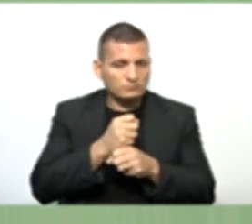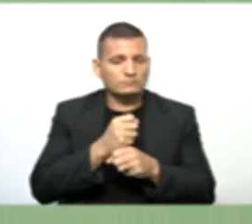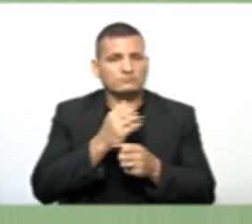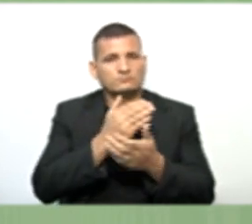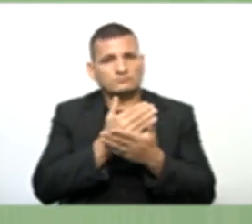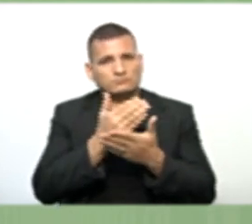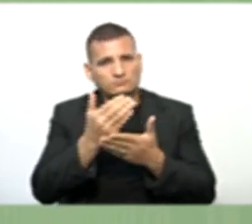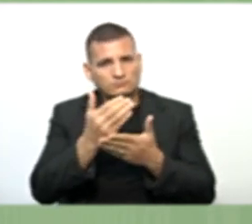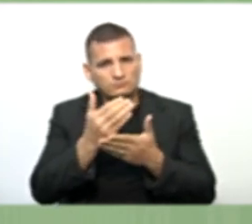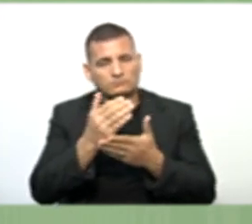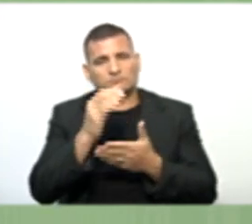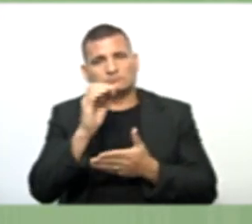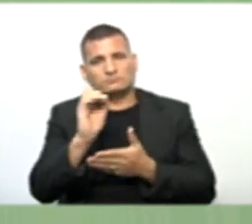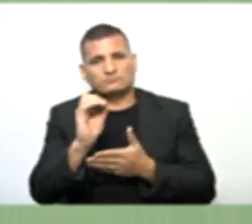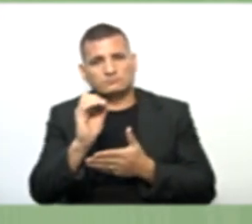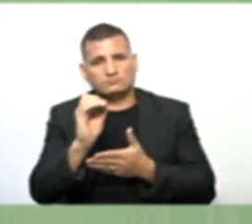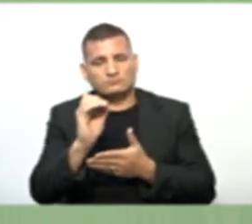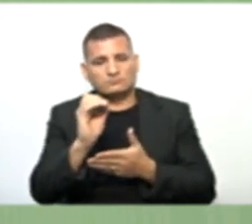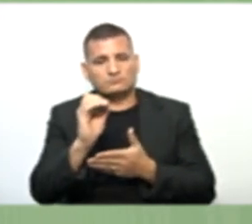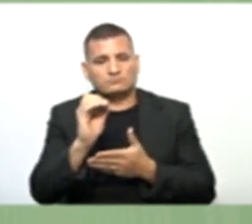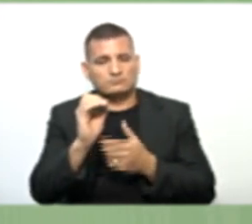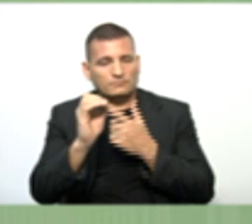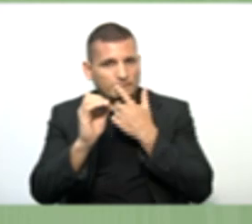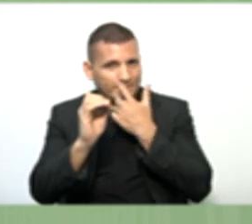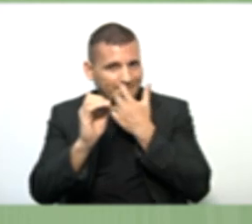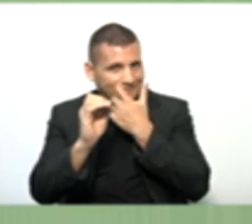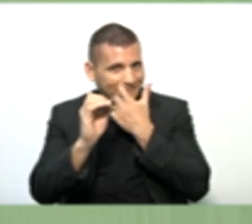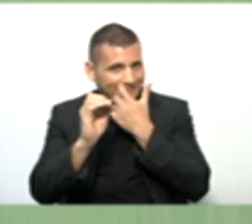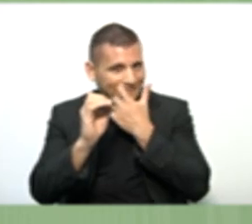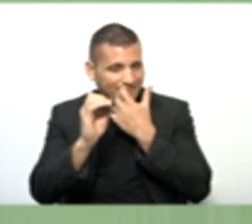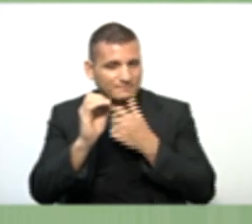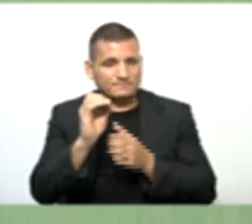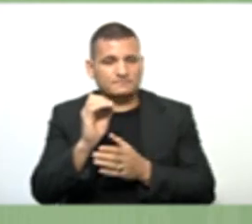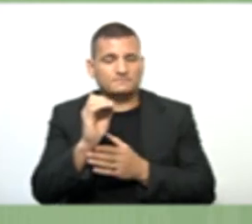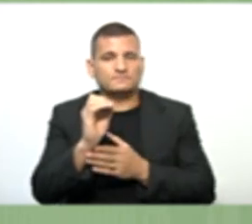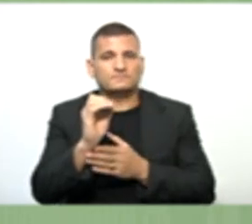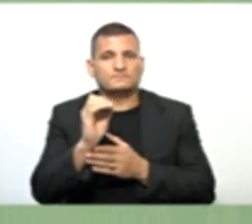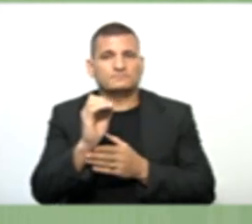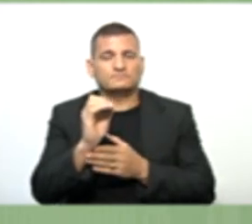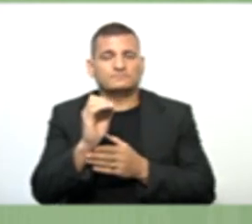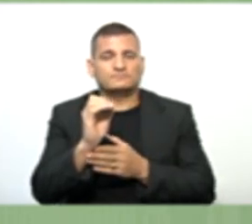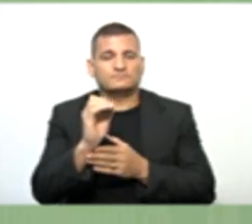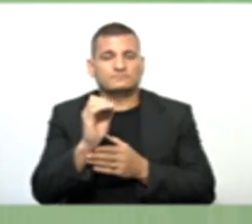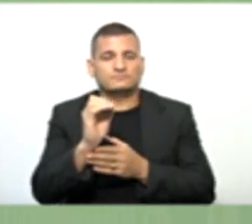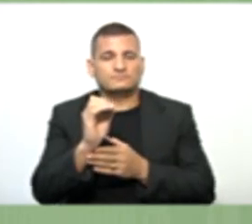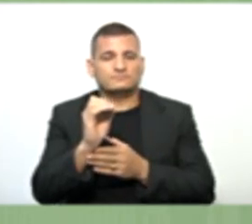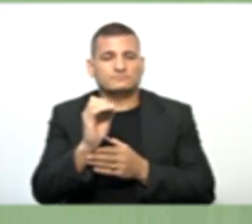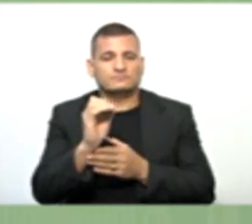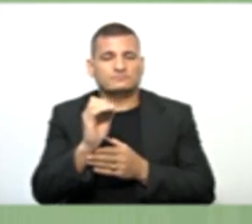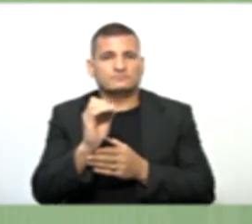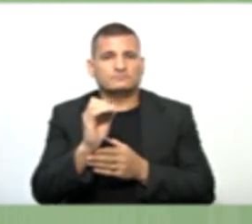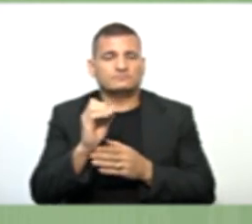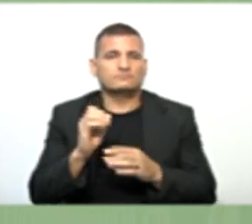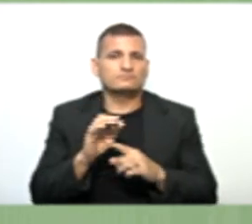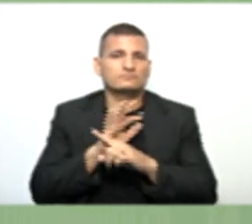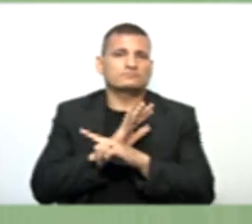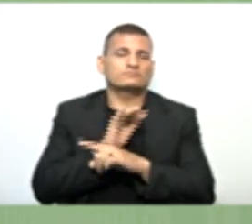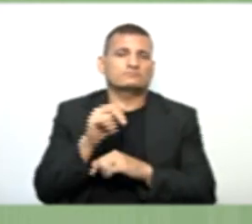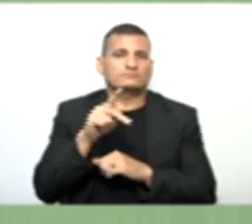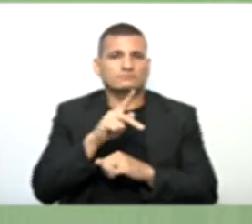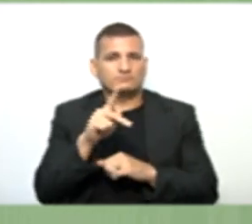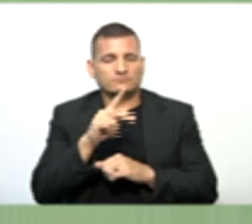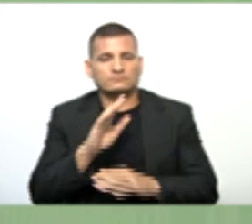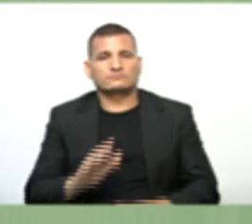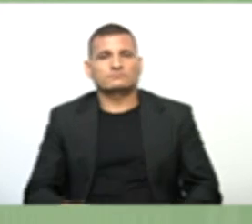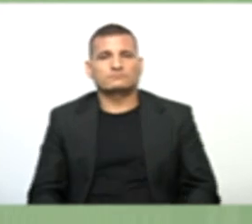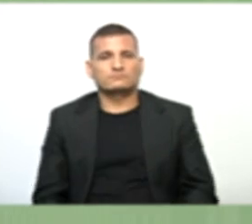variável com 0, o elemento neutro da adição. Professor Eduardo,